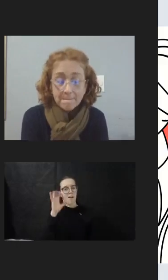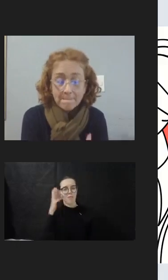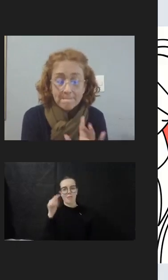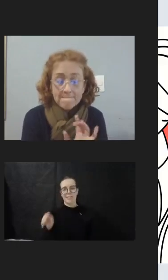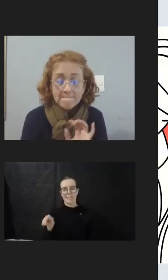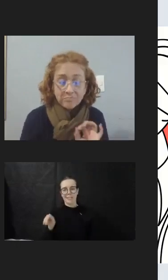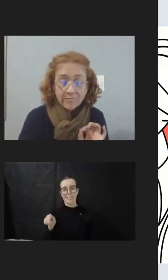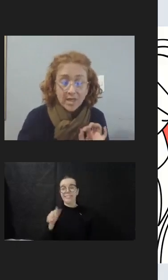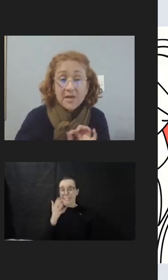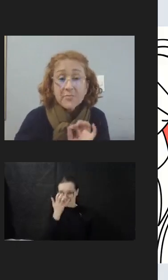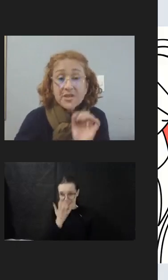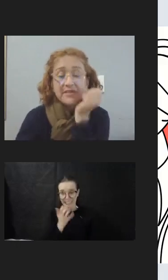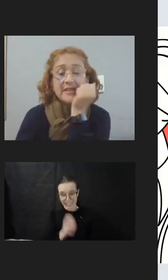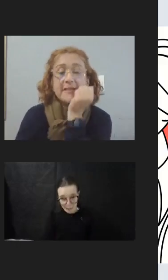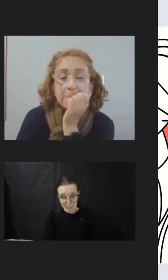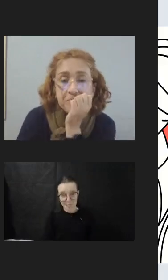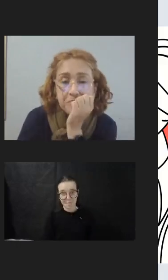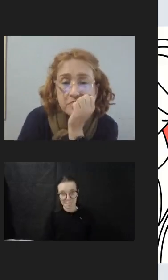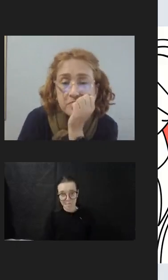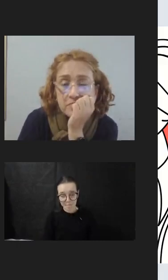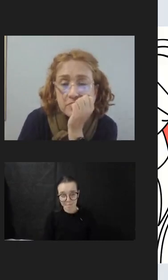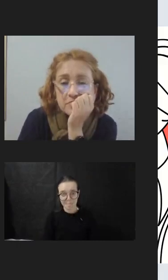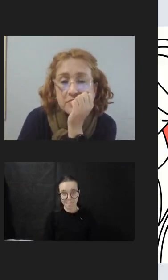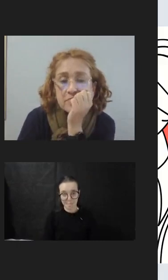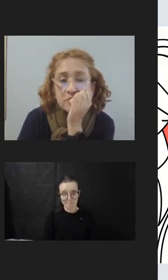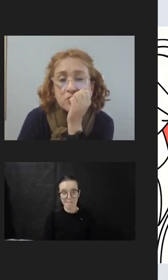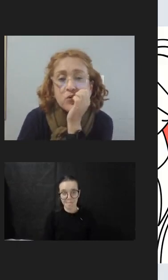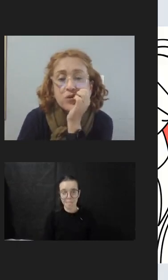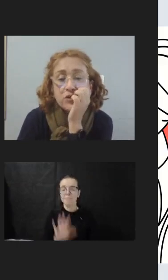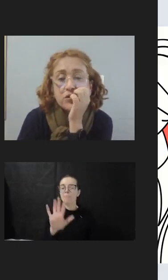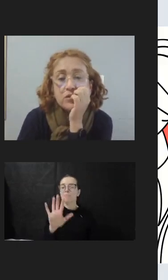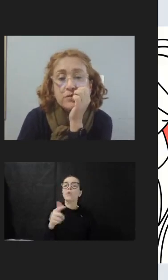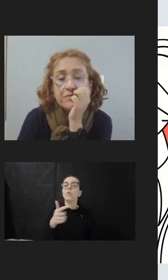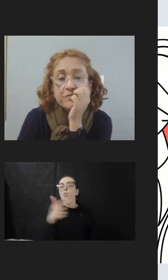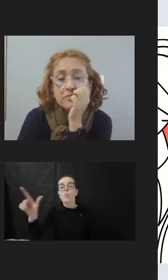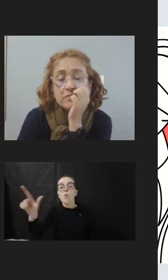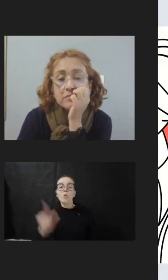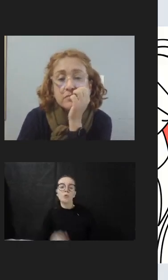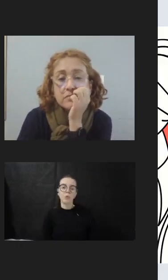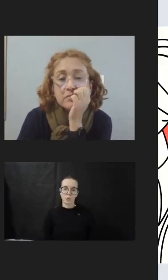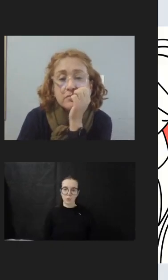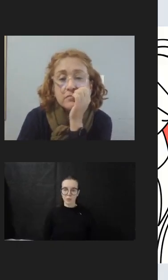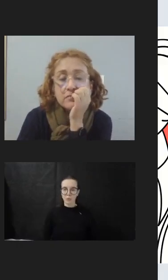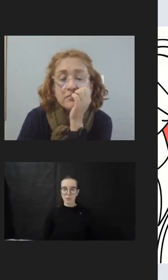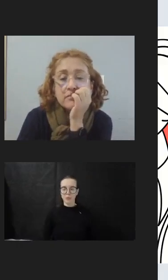Sério. Aí bora ver aqui. O outro,